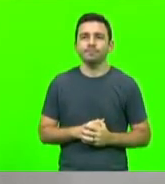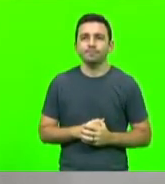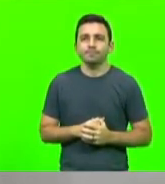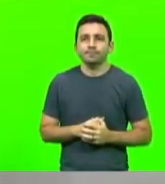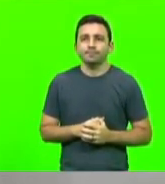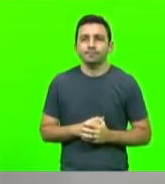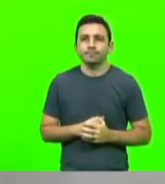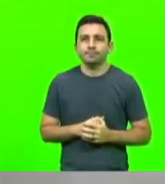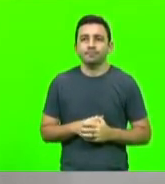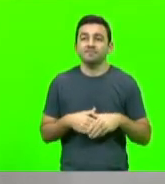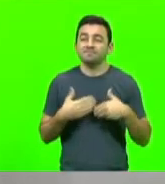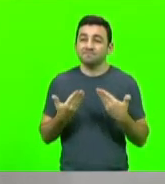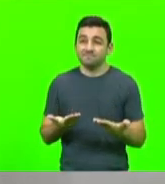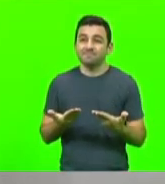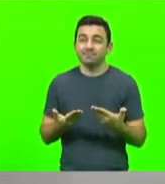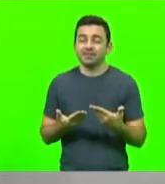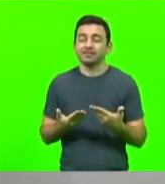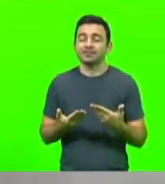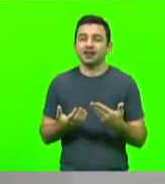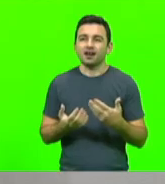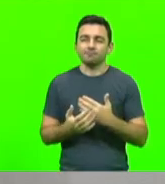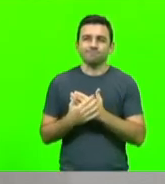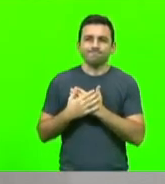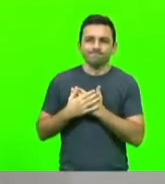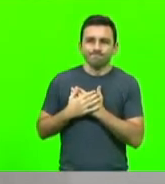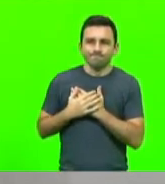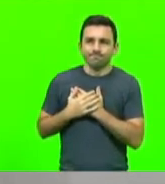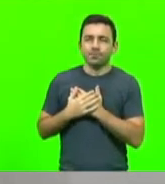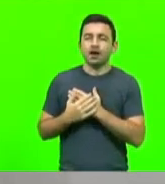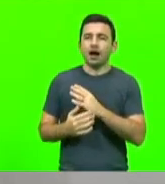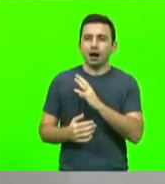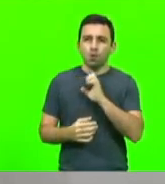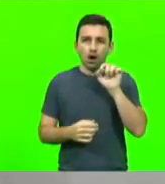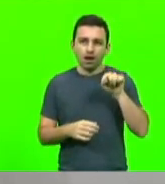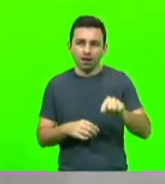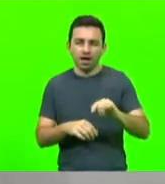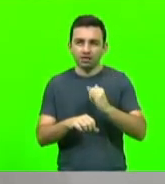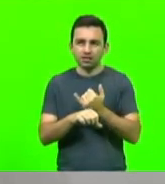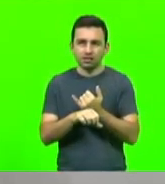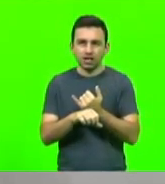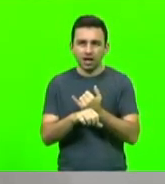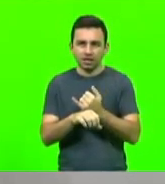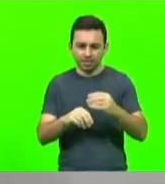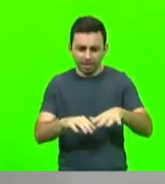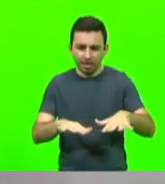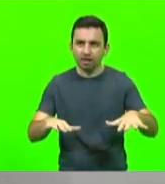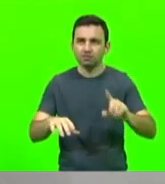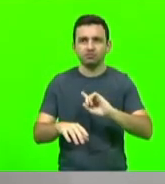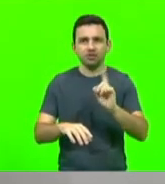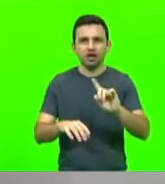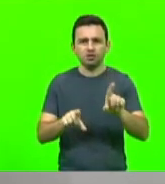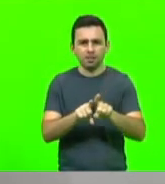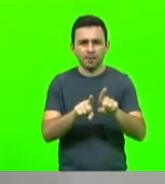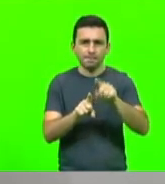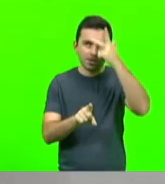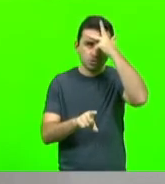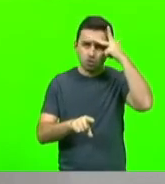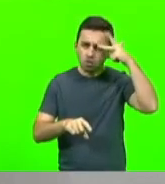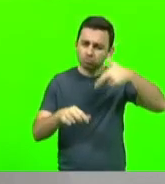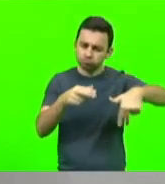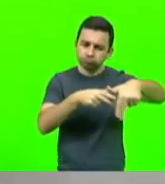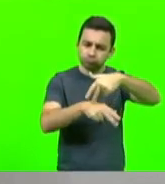O patriotismo ele vai muito além de você amar um pedaço de chão. Você tem que amar as pessoas que estão de pé sobre esse pedaço de chão.